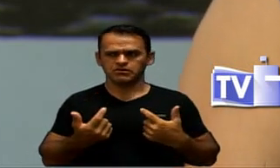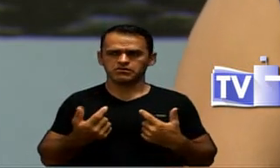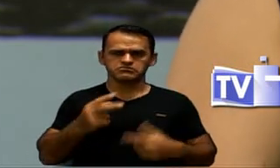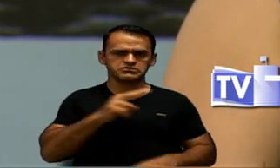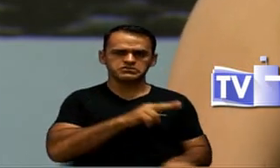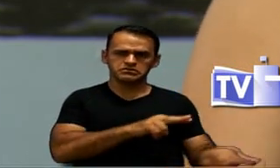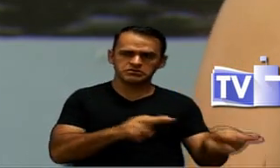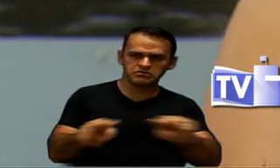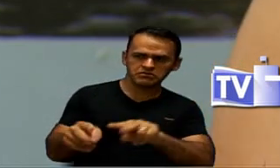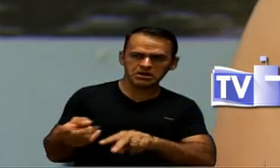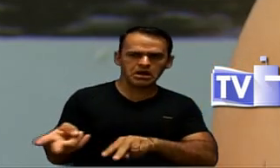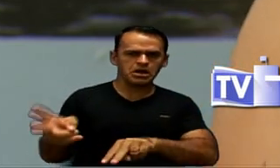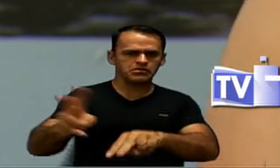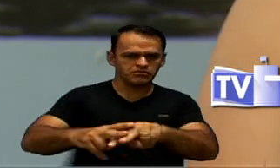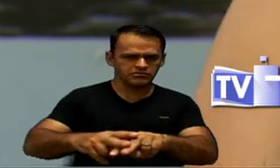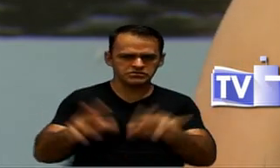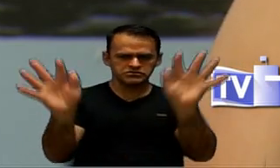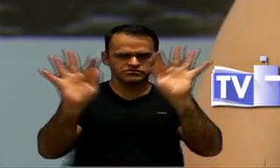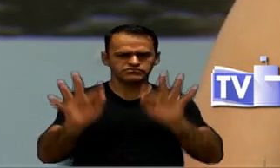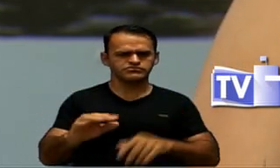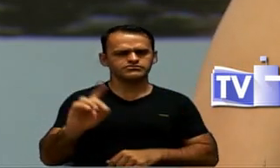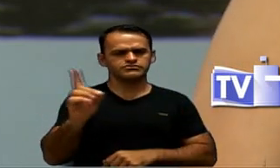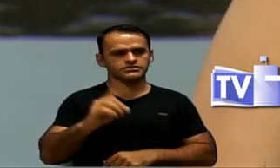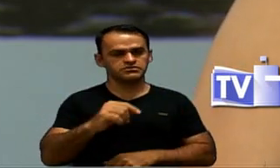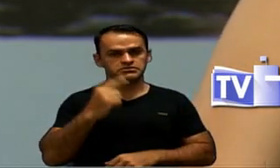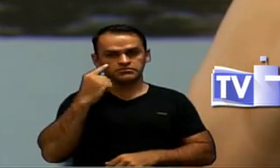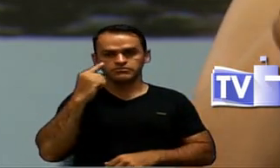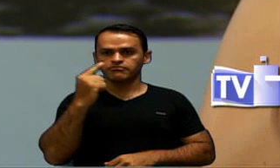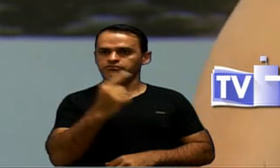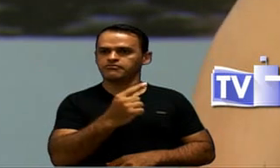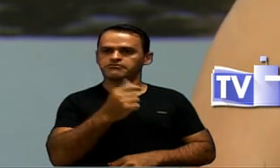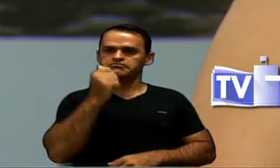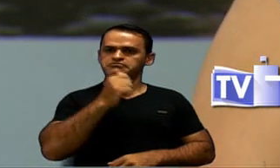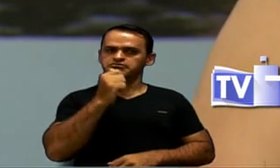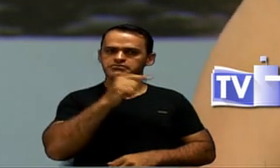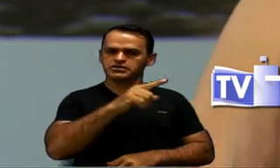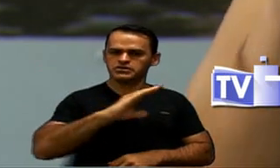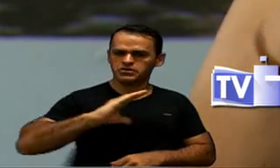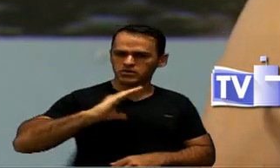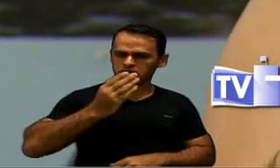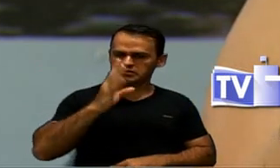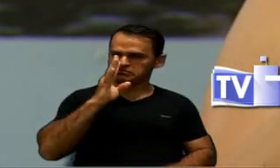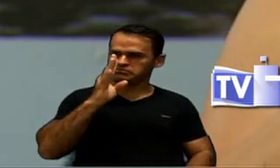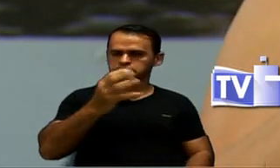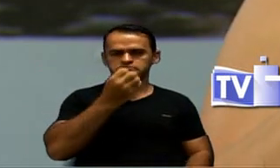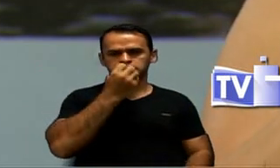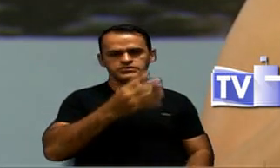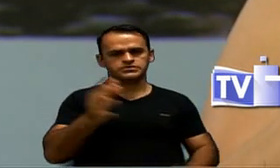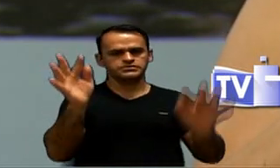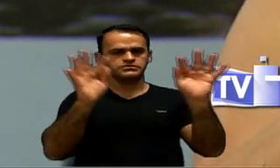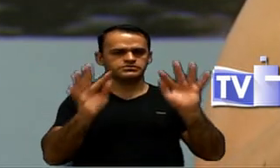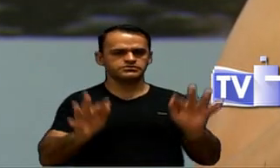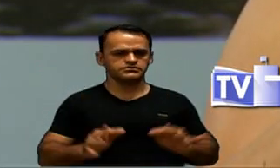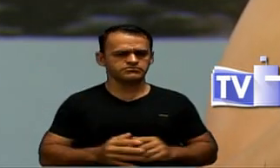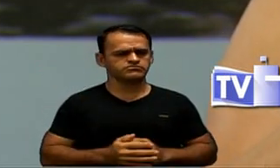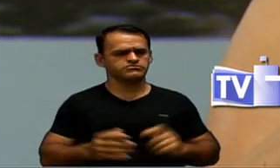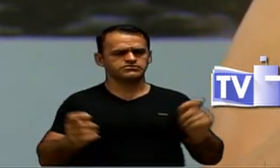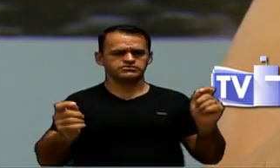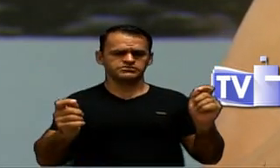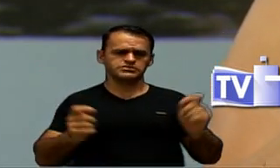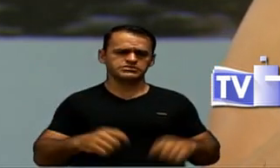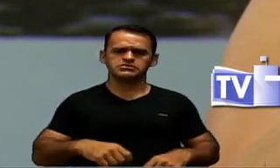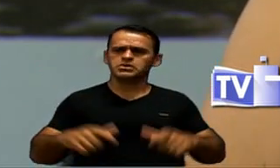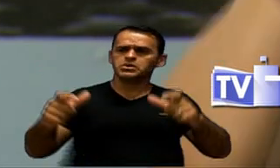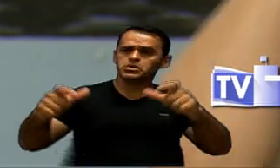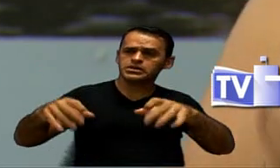por violência, mas eu fico muito feliz que a mulher tenha, primeiro, coragem de denunciar. E, segundo, que ela tenha onde